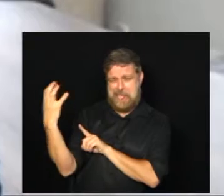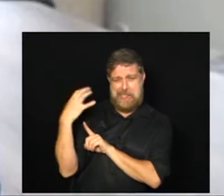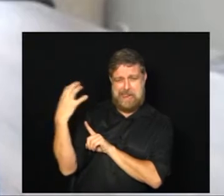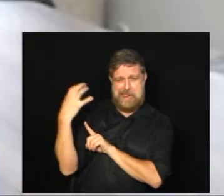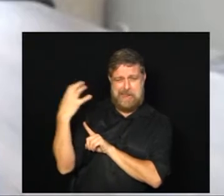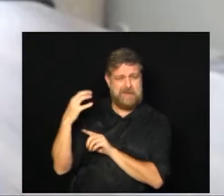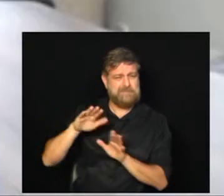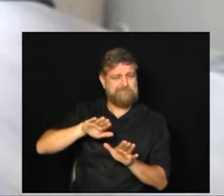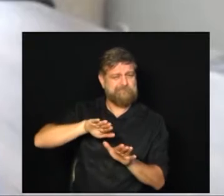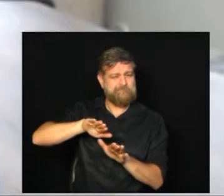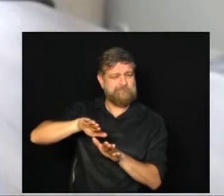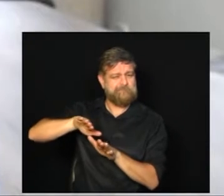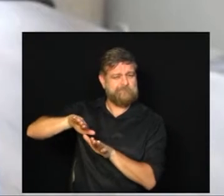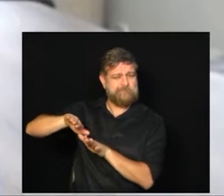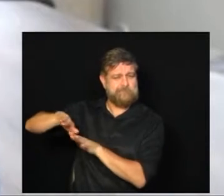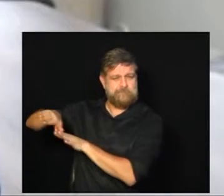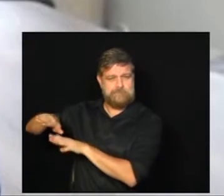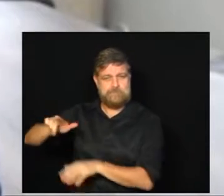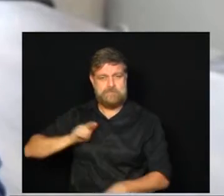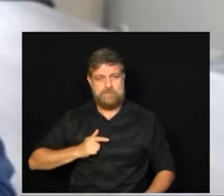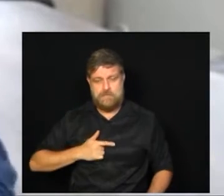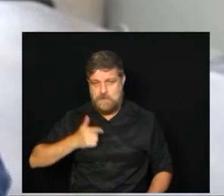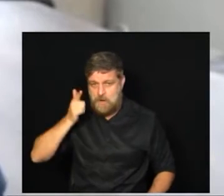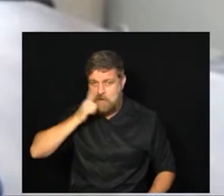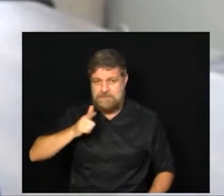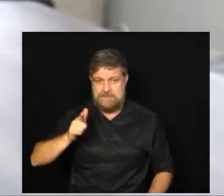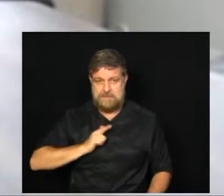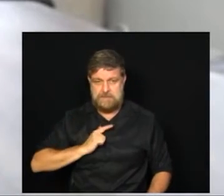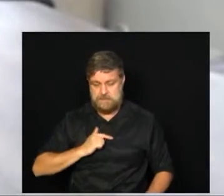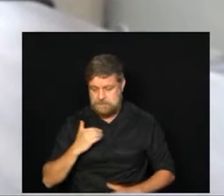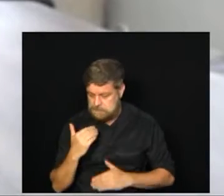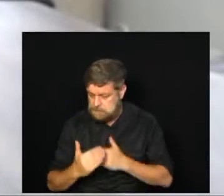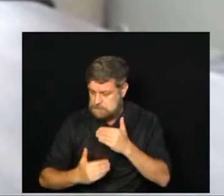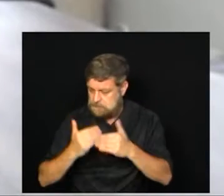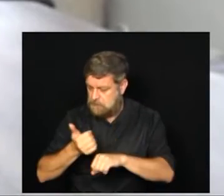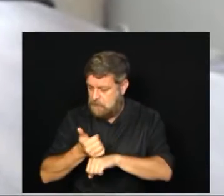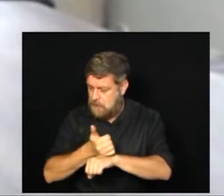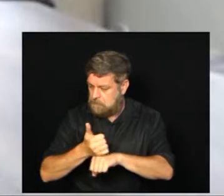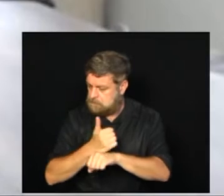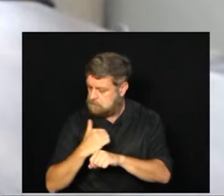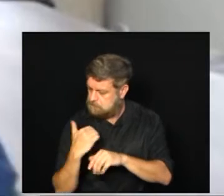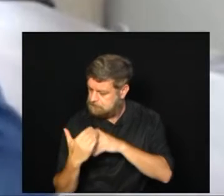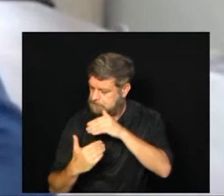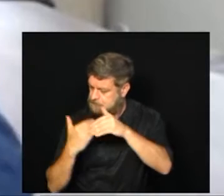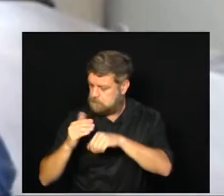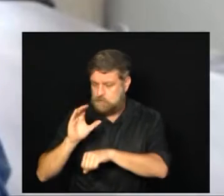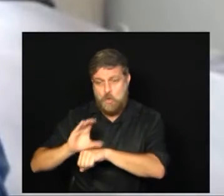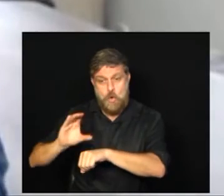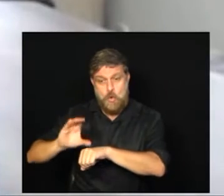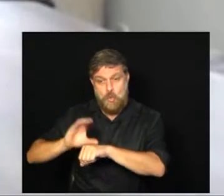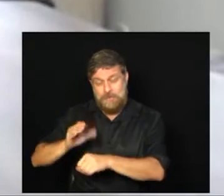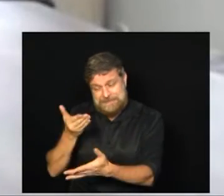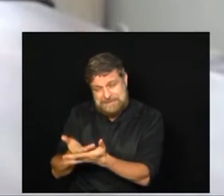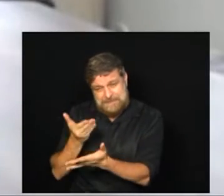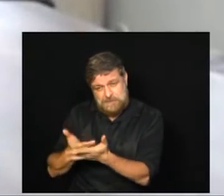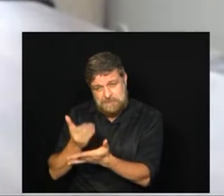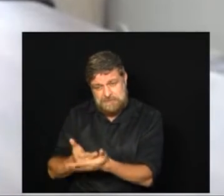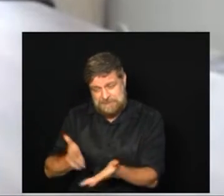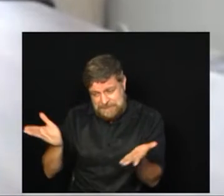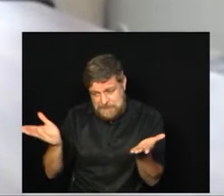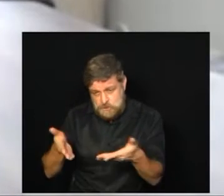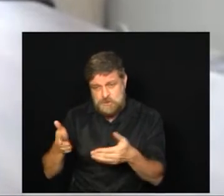né? Então, você continuar investindo no seu desenvolvimento profissional, fazer algum curso da área que você já atua ou na